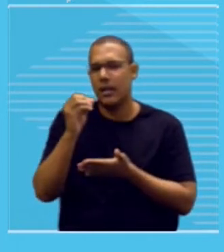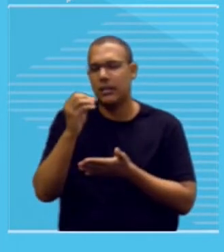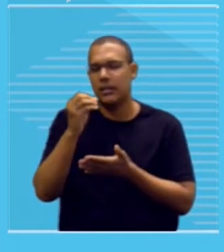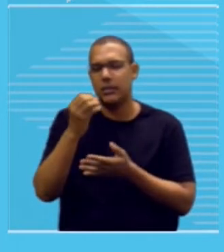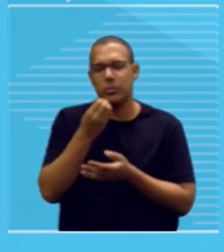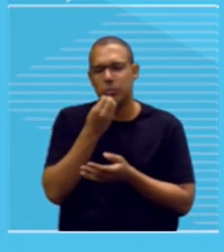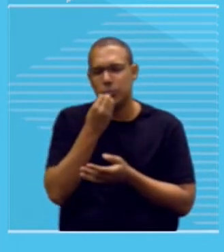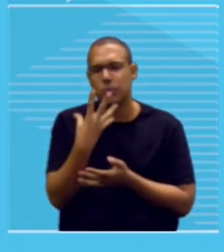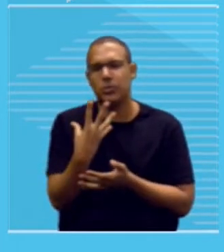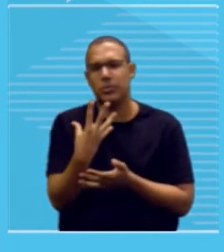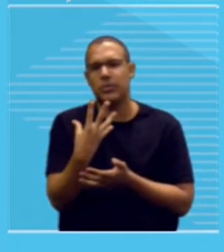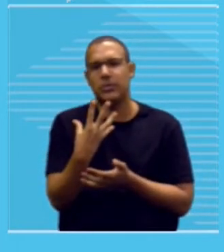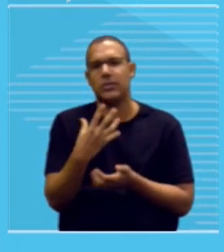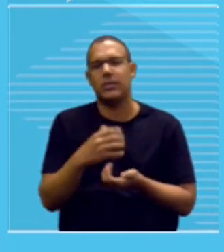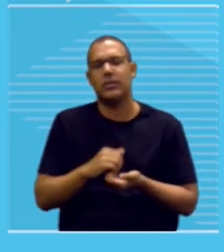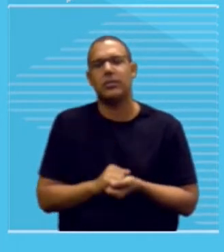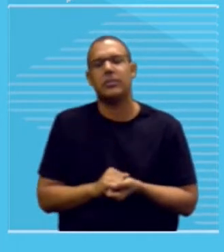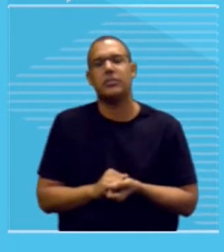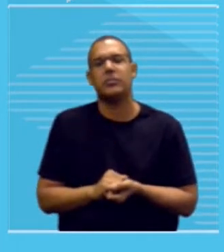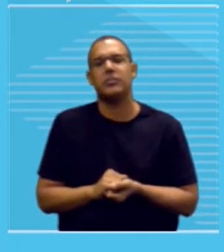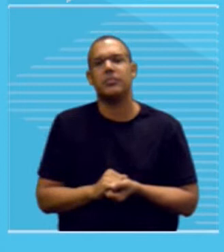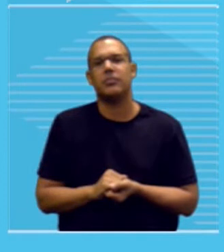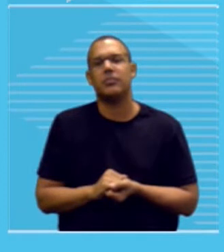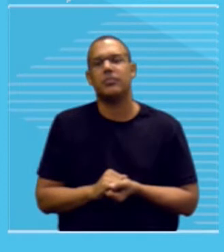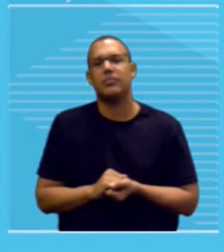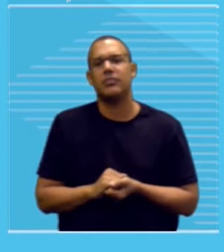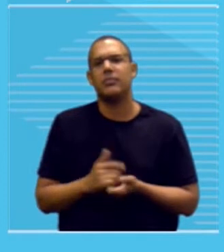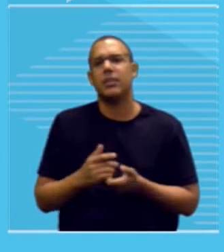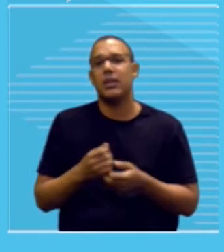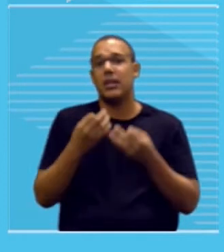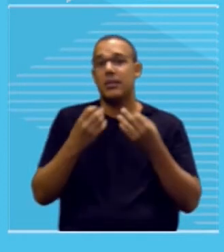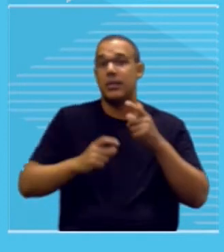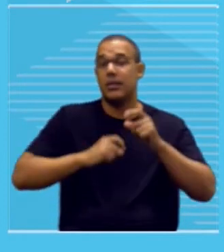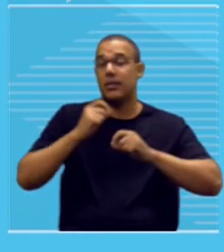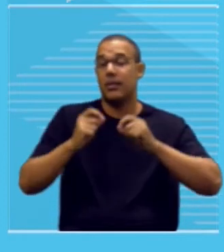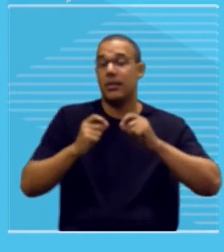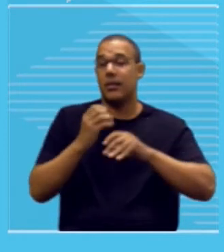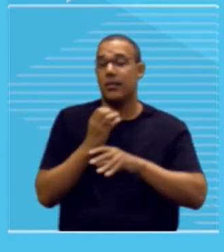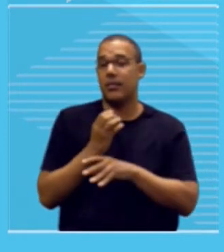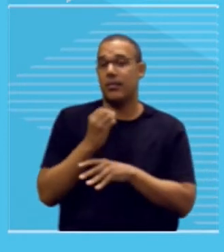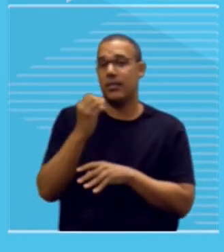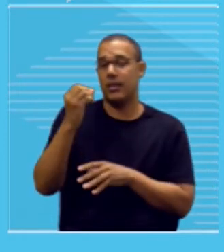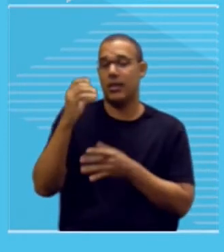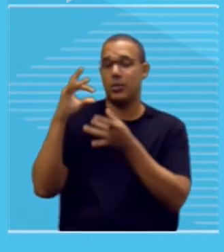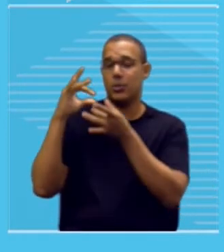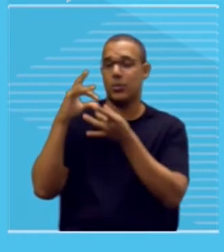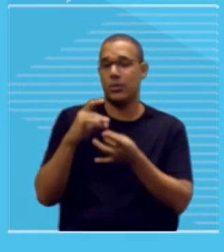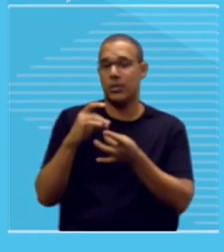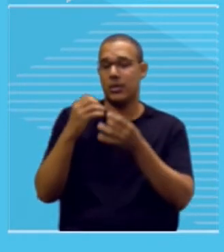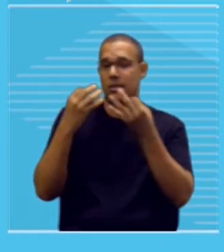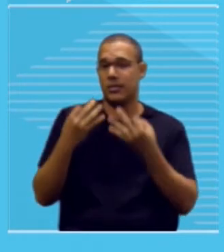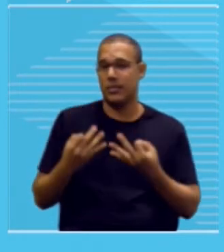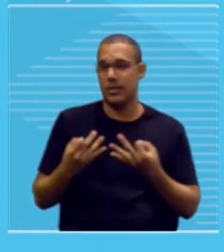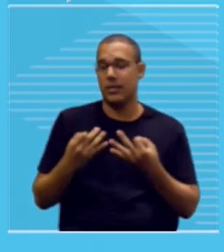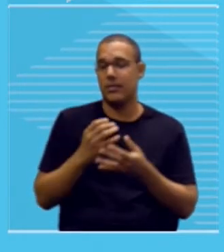legal Então você ah Professor tá falando é de viagem e o contexto é falar de viagens Então você vai